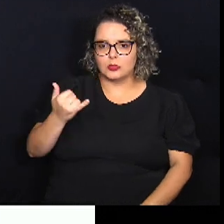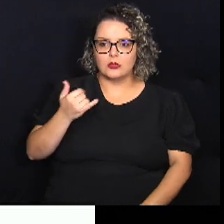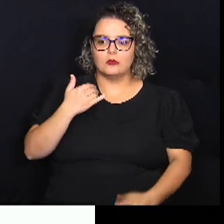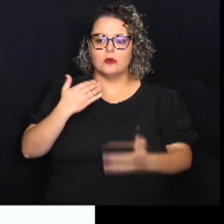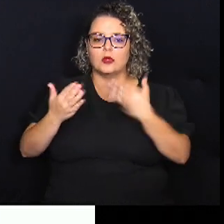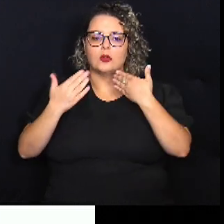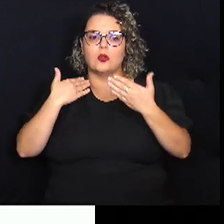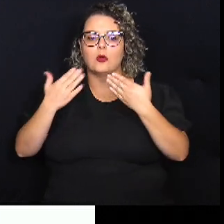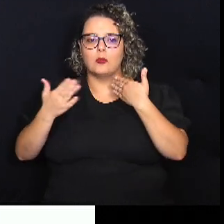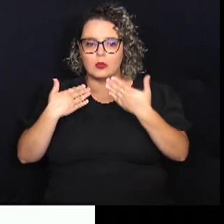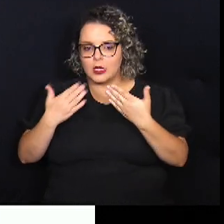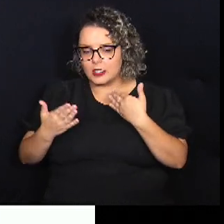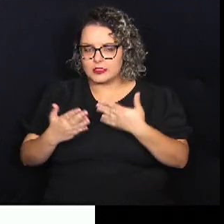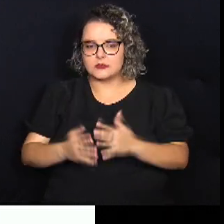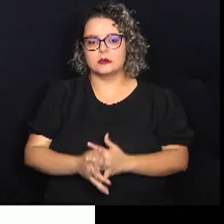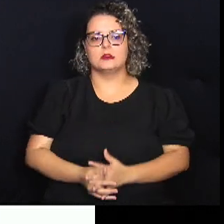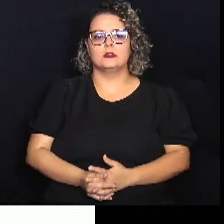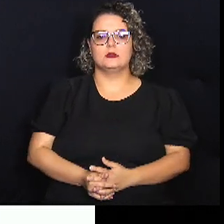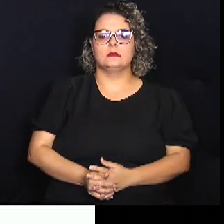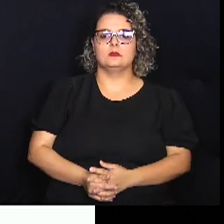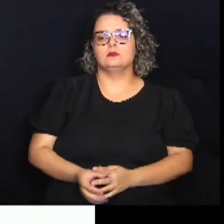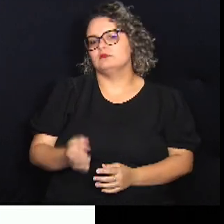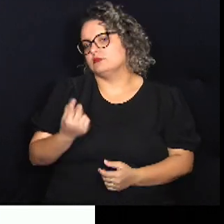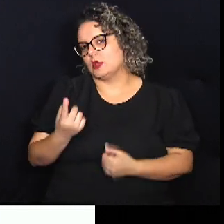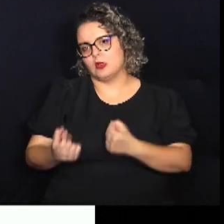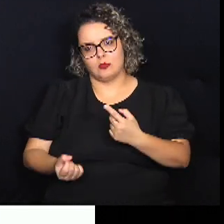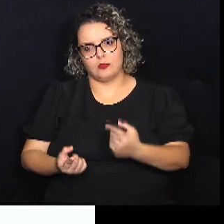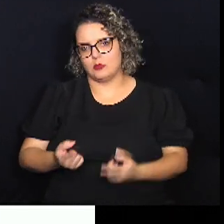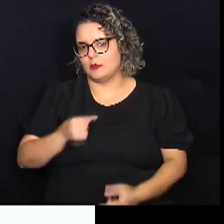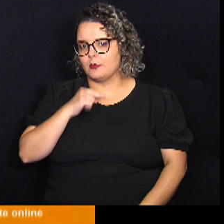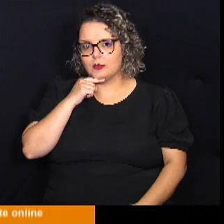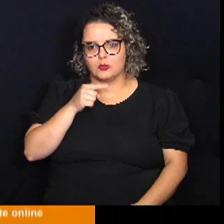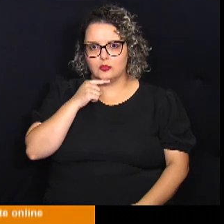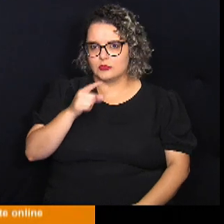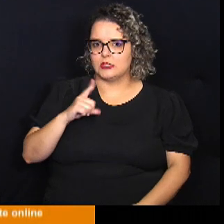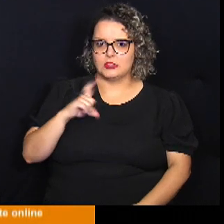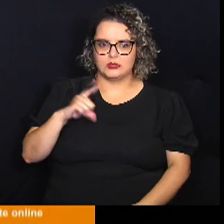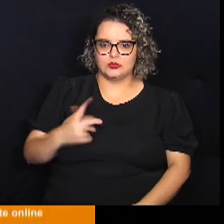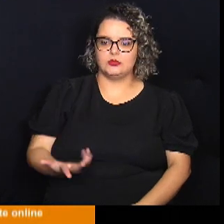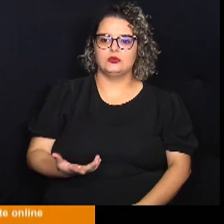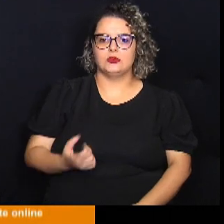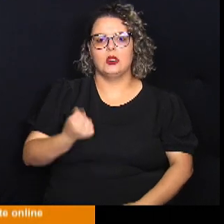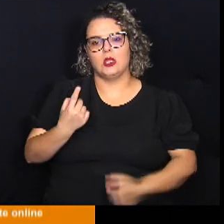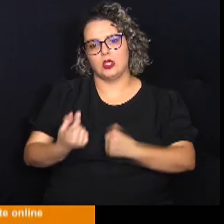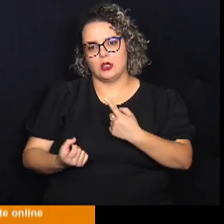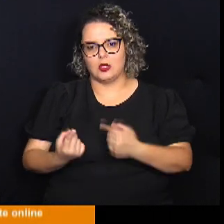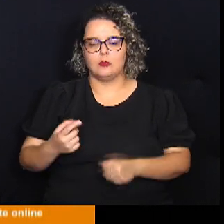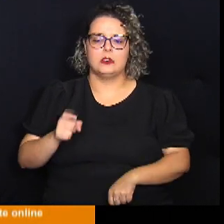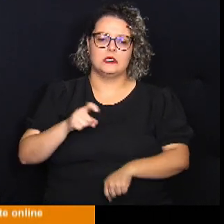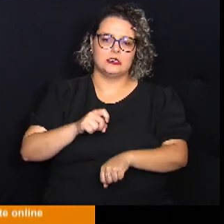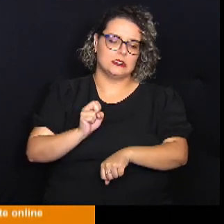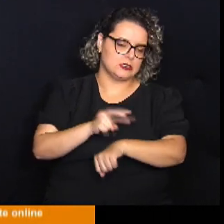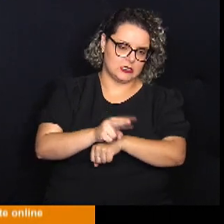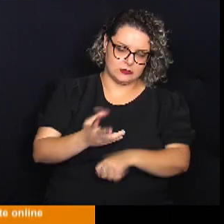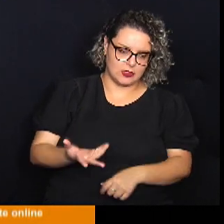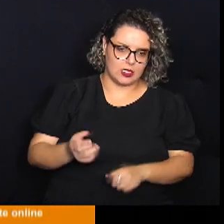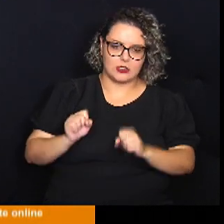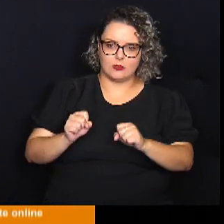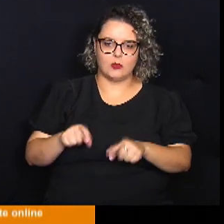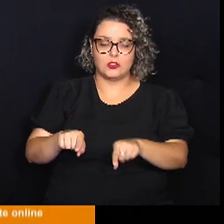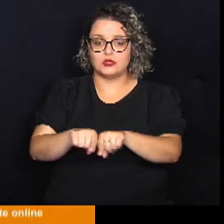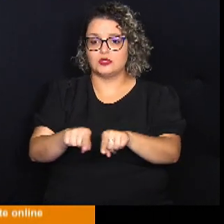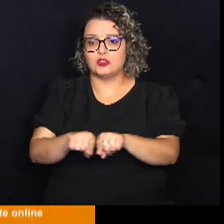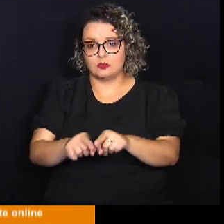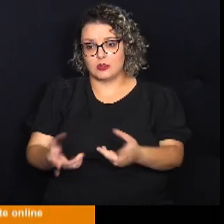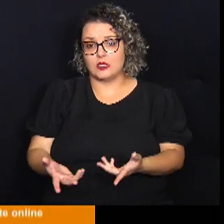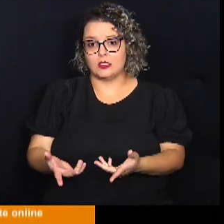bate-papo, querendo aí fazer alguma pergunta sobre alguma dessas vagas. Você pode ali também fazer,